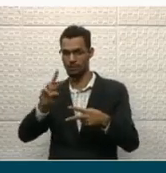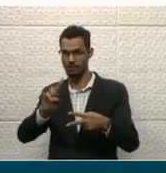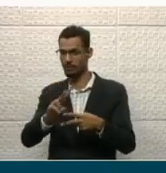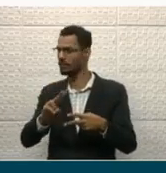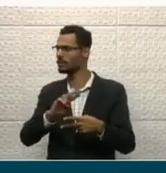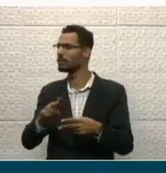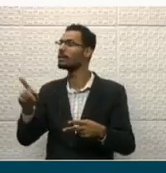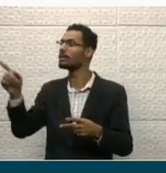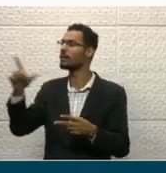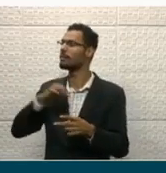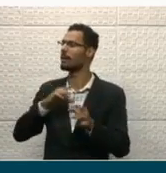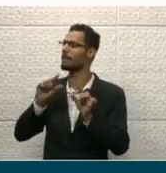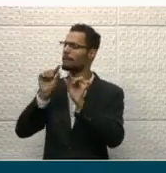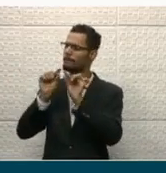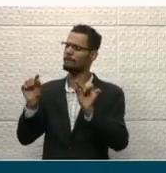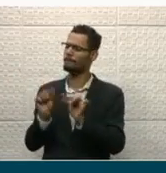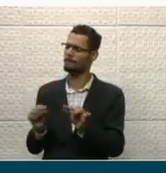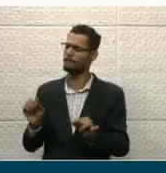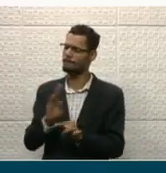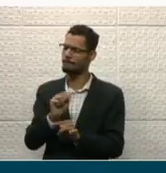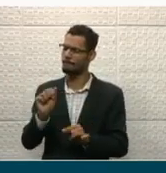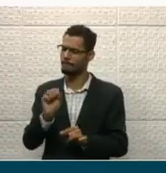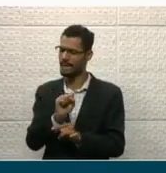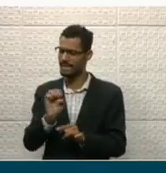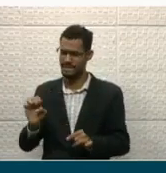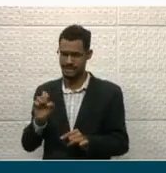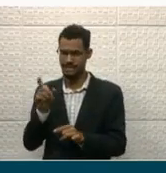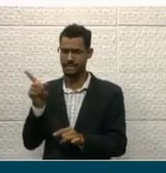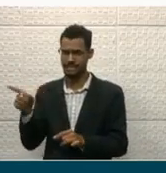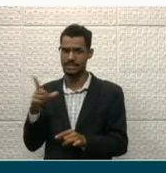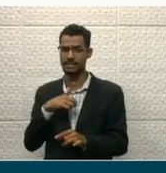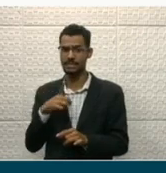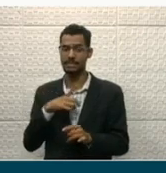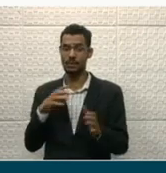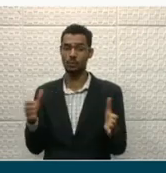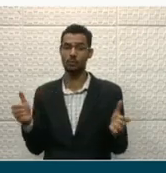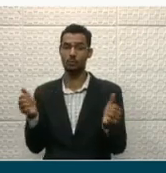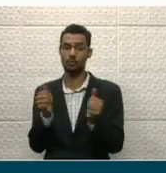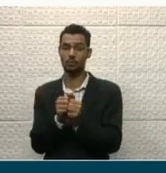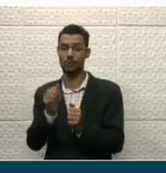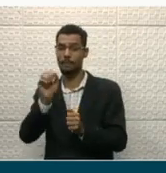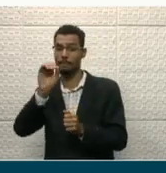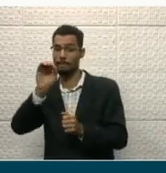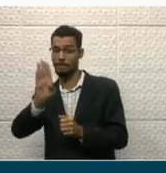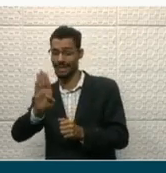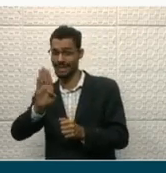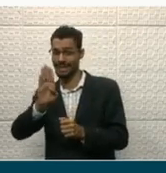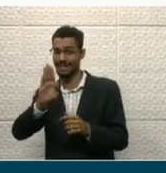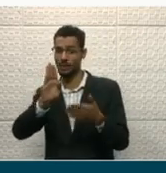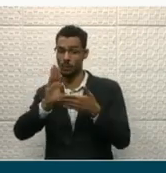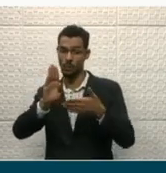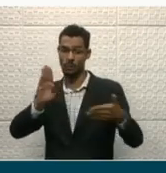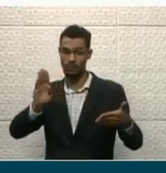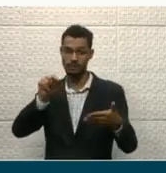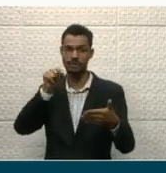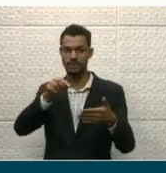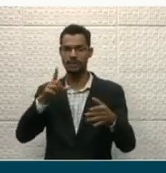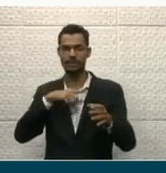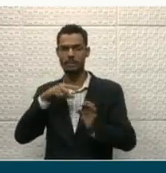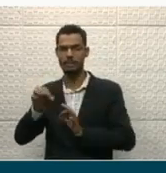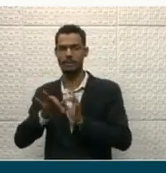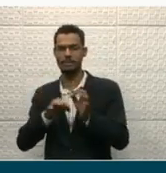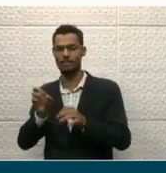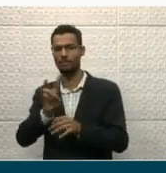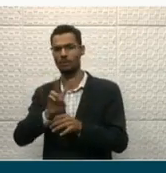Então, a base canônica do R2 é o conjunto B, que nós vimos inicialmente, formado